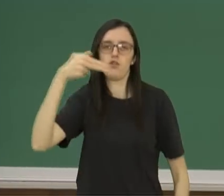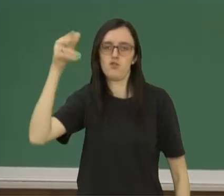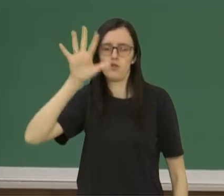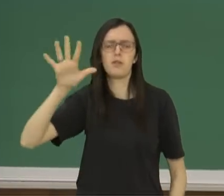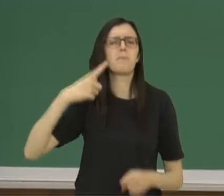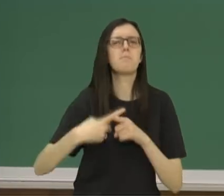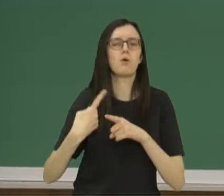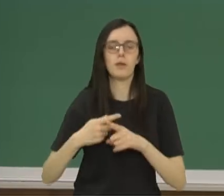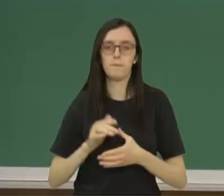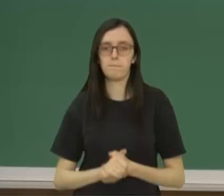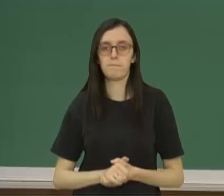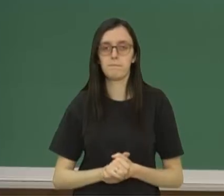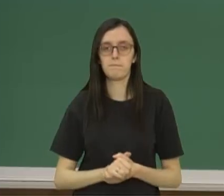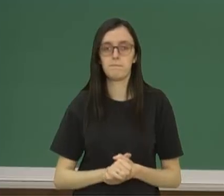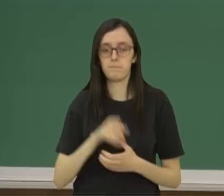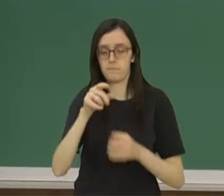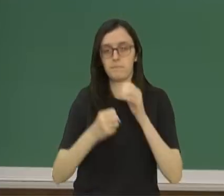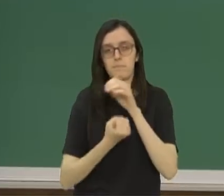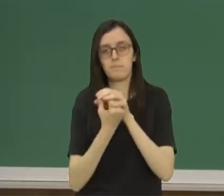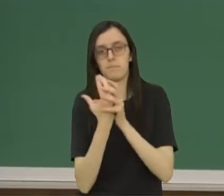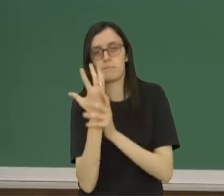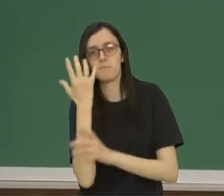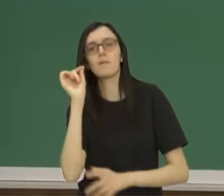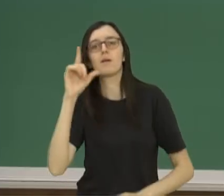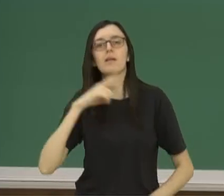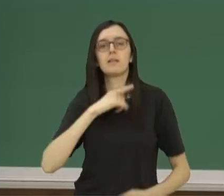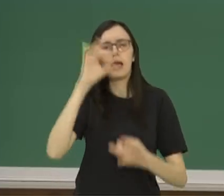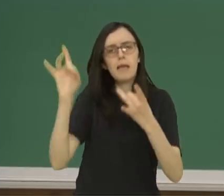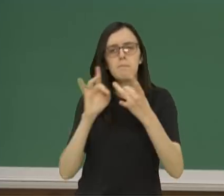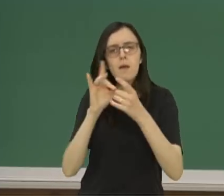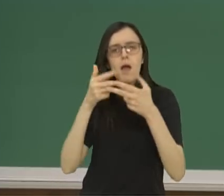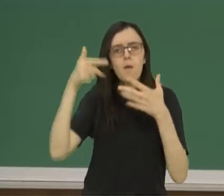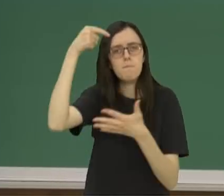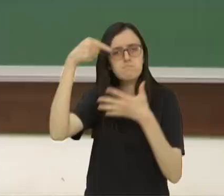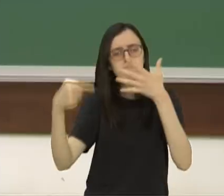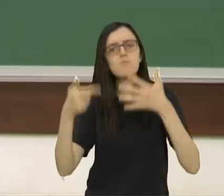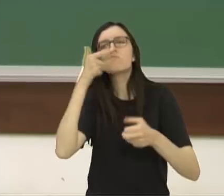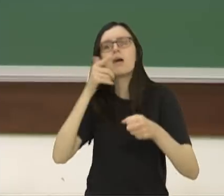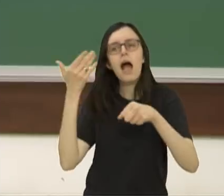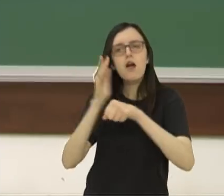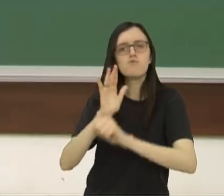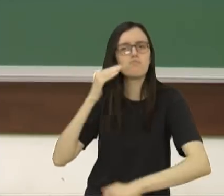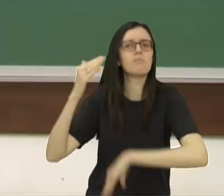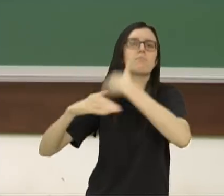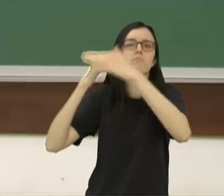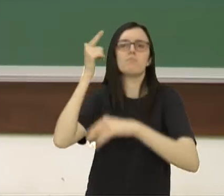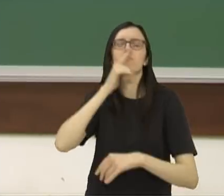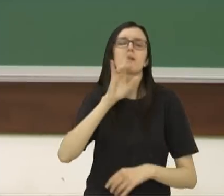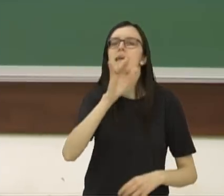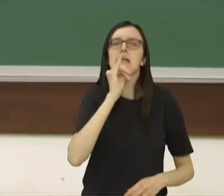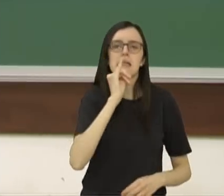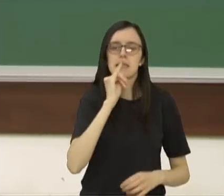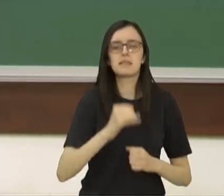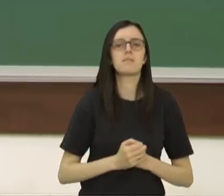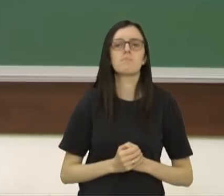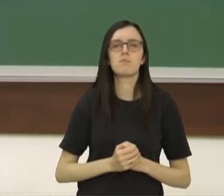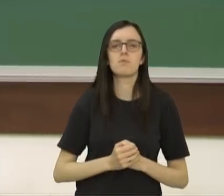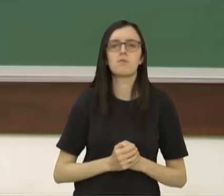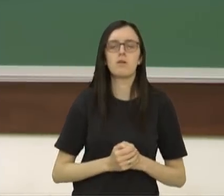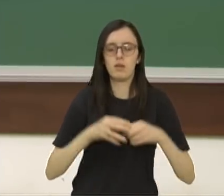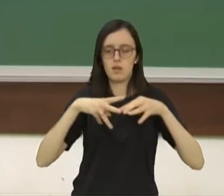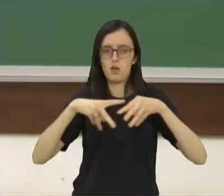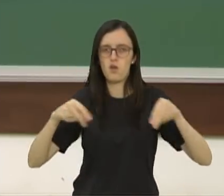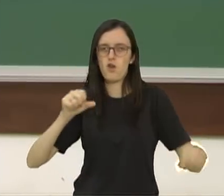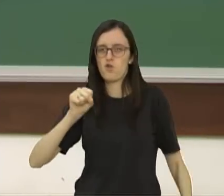Por quê? Porque essa planta ela tem peculiaridades que ajudam no desenvolvimento, por exemplo, do